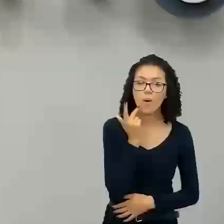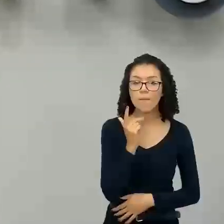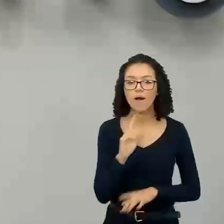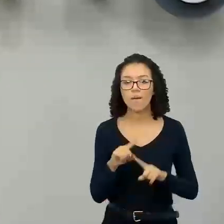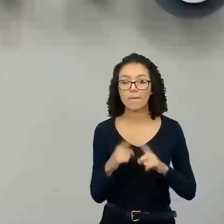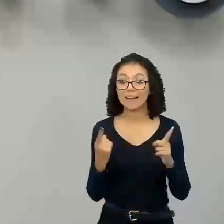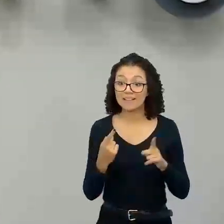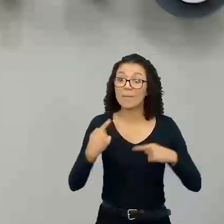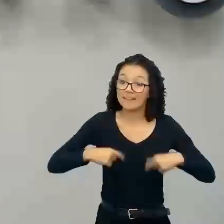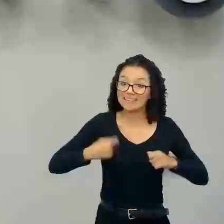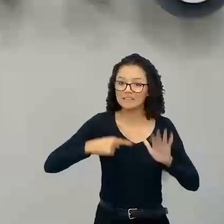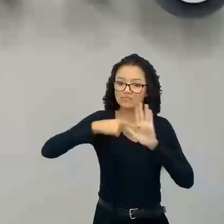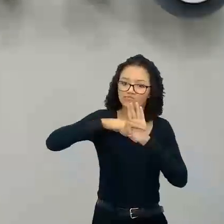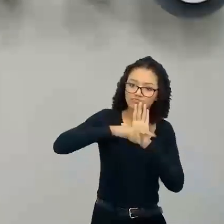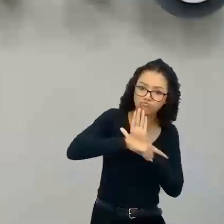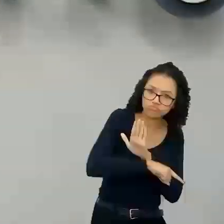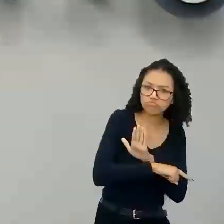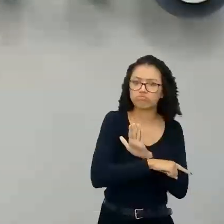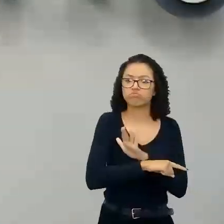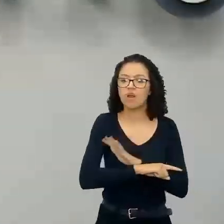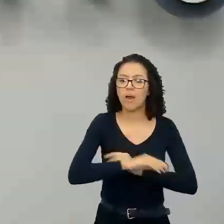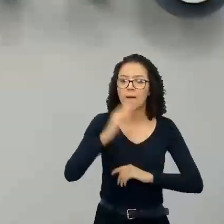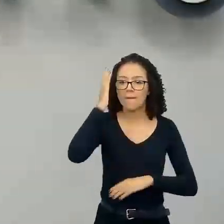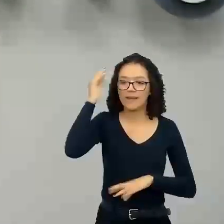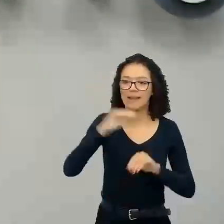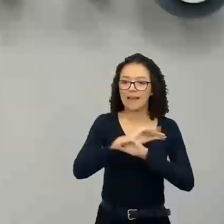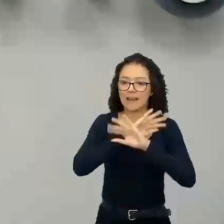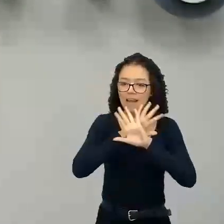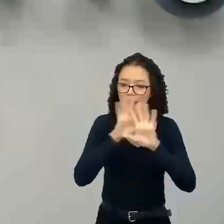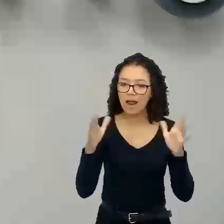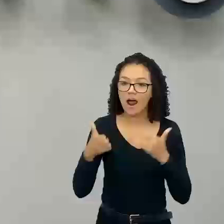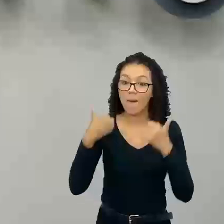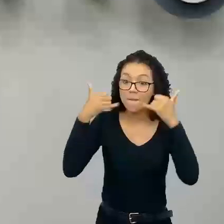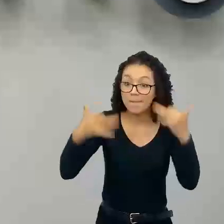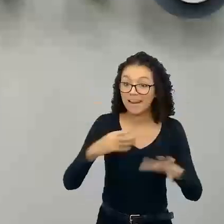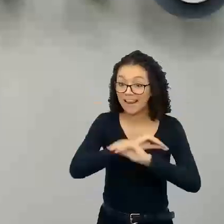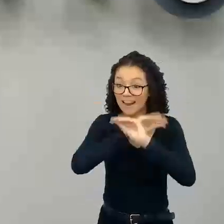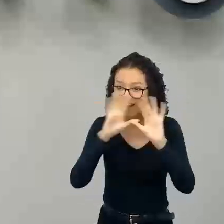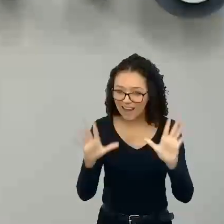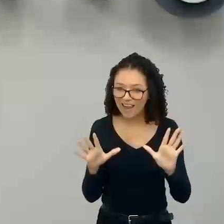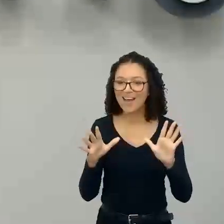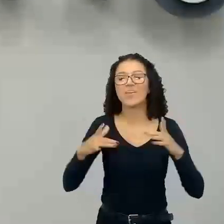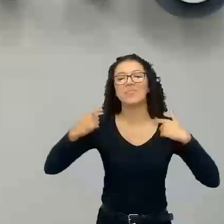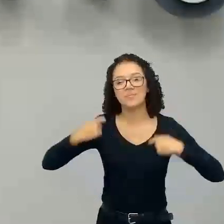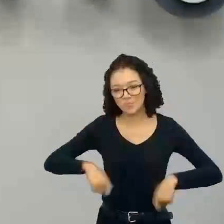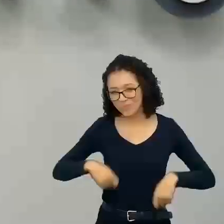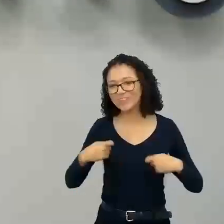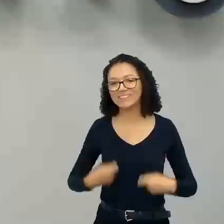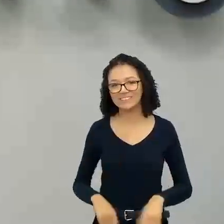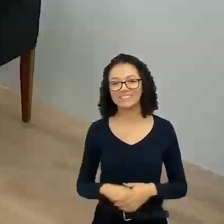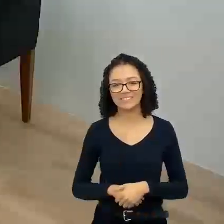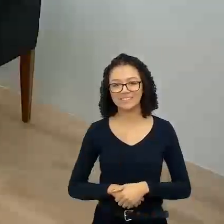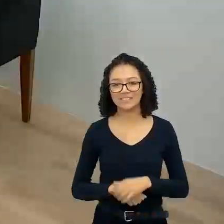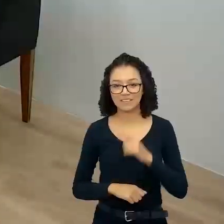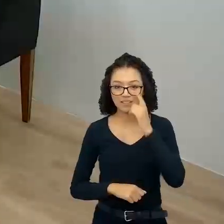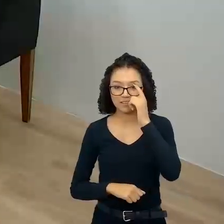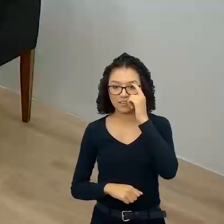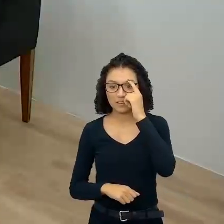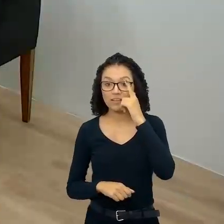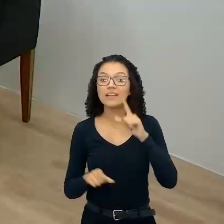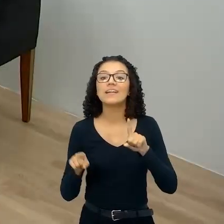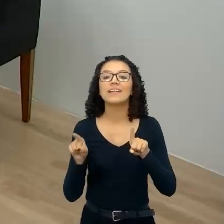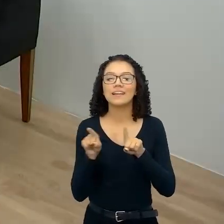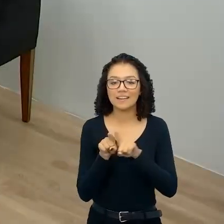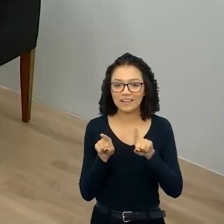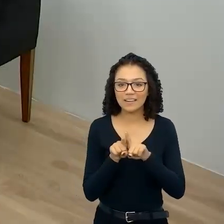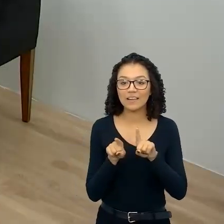né, argumentação coerente e tudo mais. Então, é uma abordagem que a gente pode fazer. Que vai totalmente ao encontro